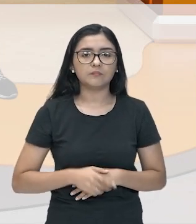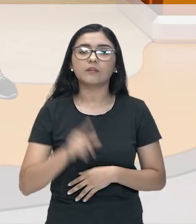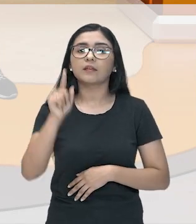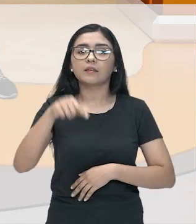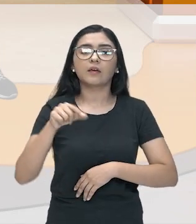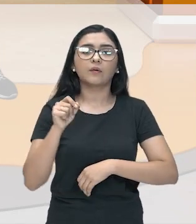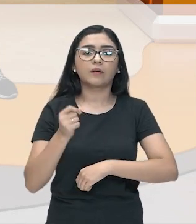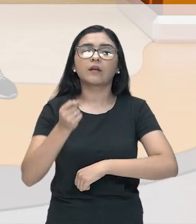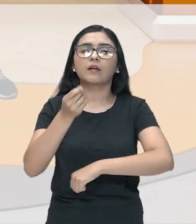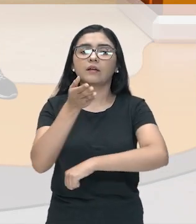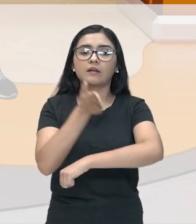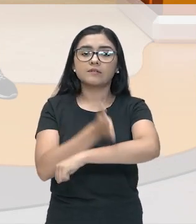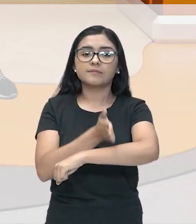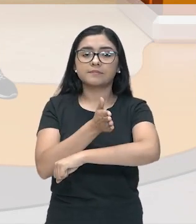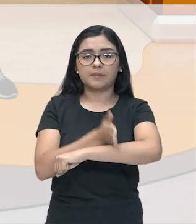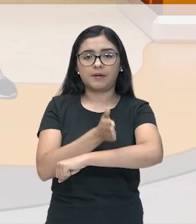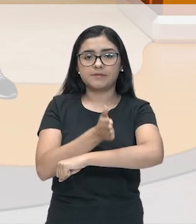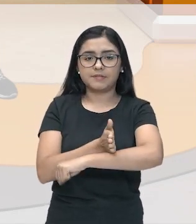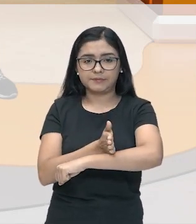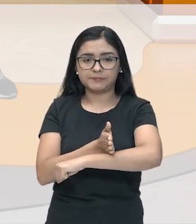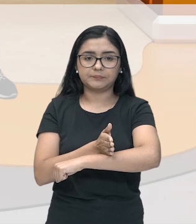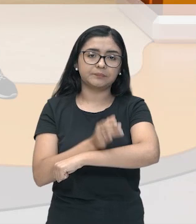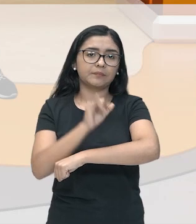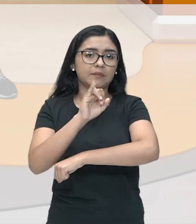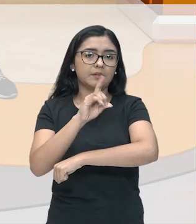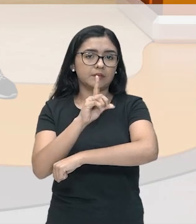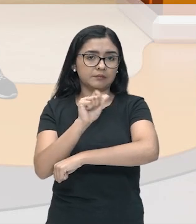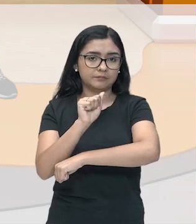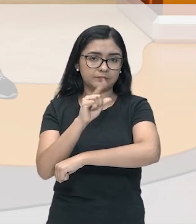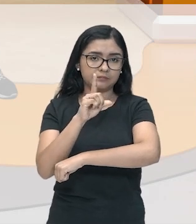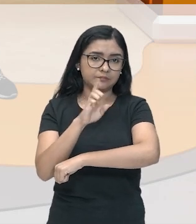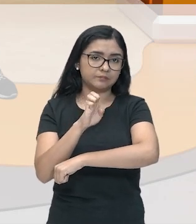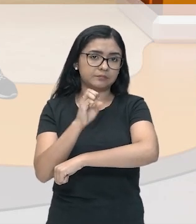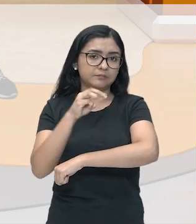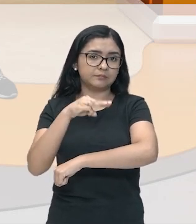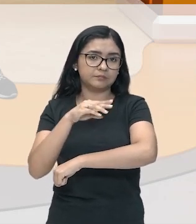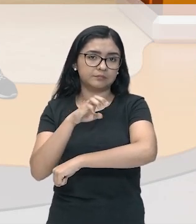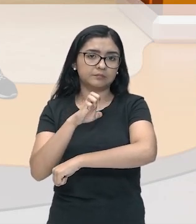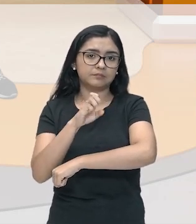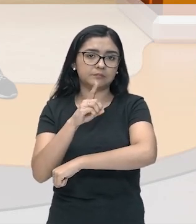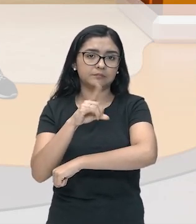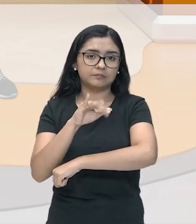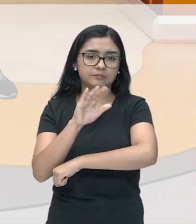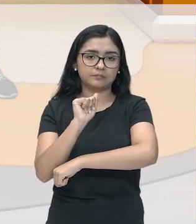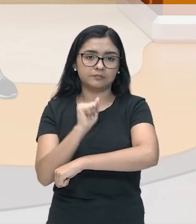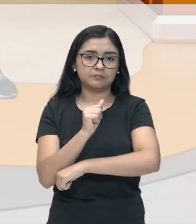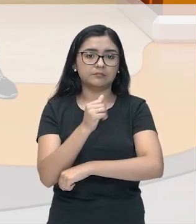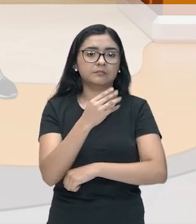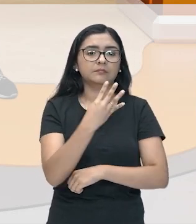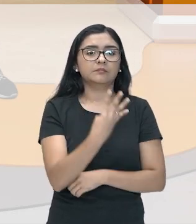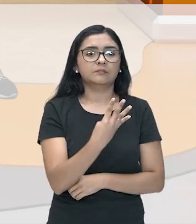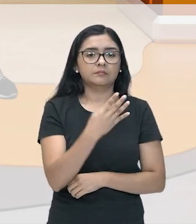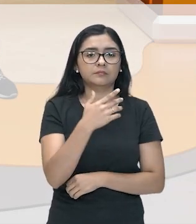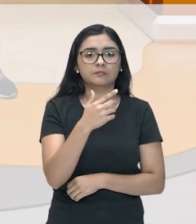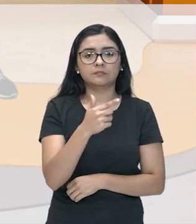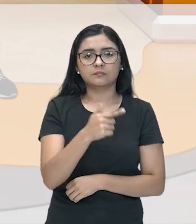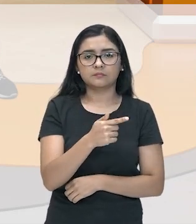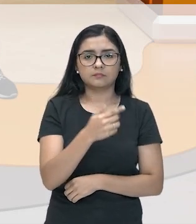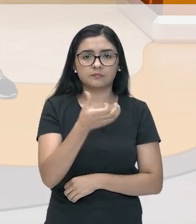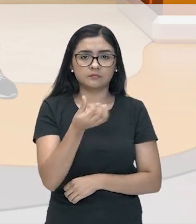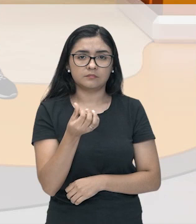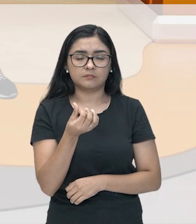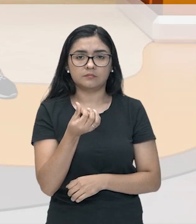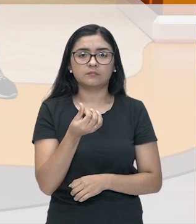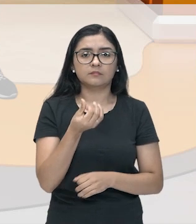que é o período da Idade Média, que vai ali do período que se inicia no ano de 476, com a